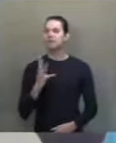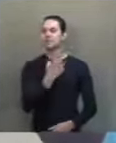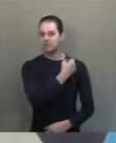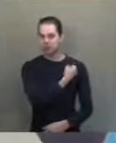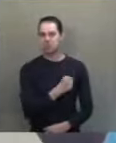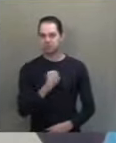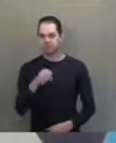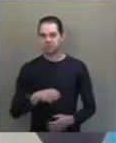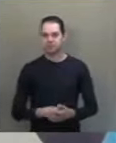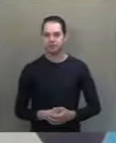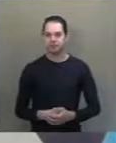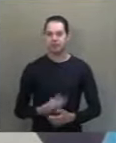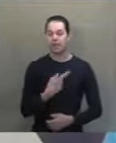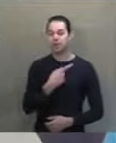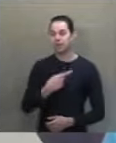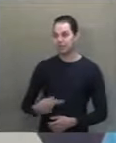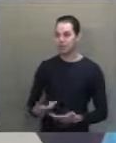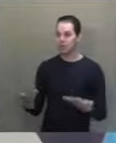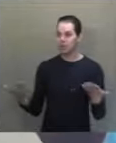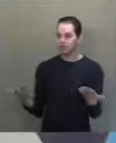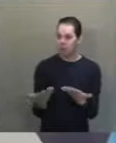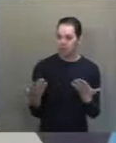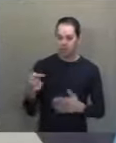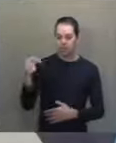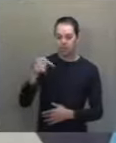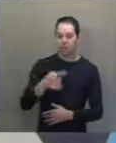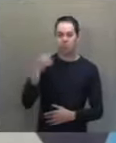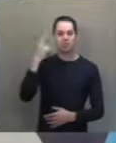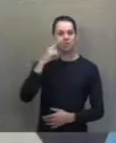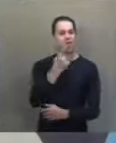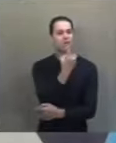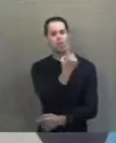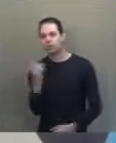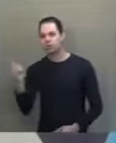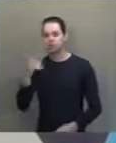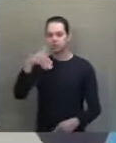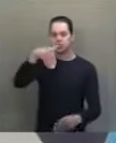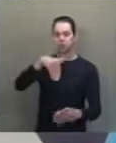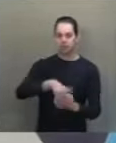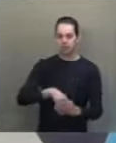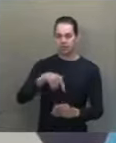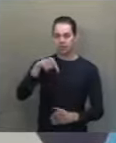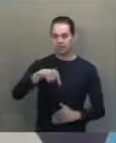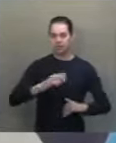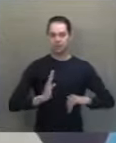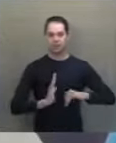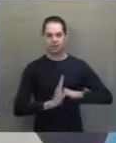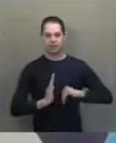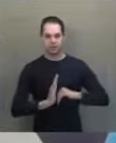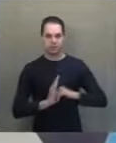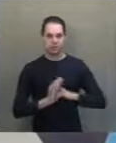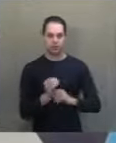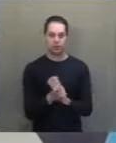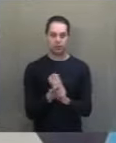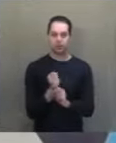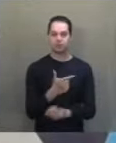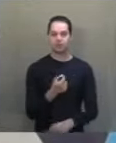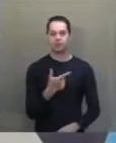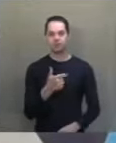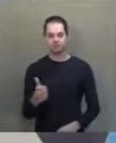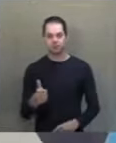Presidente, hoje é o último dia de deliberação no Senado neste ano.